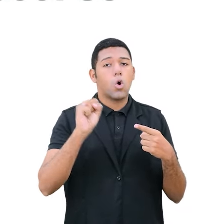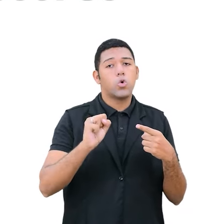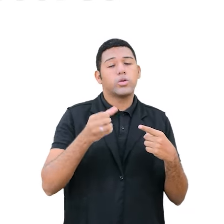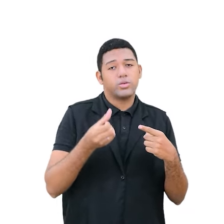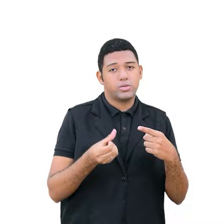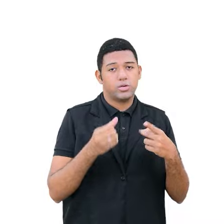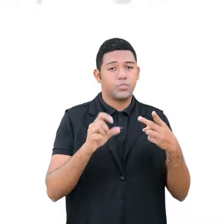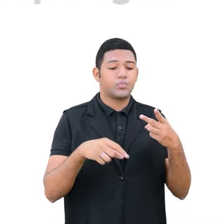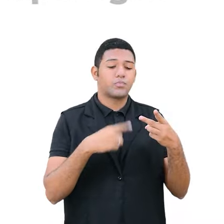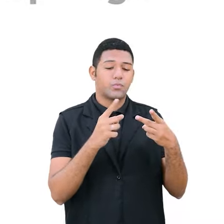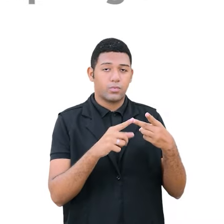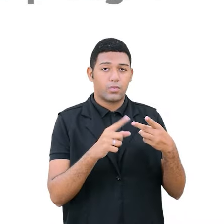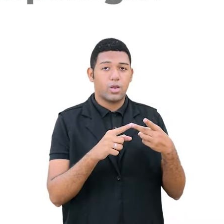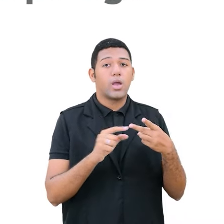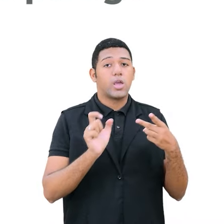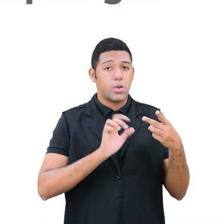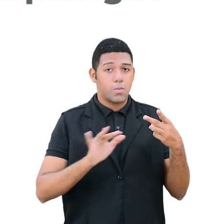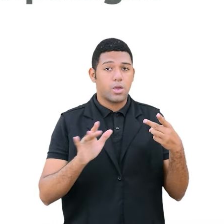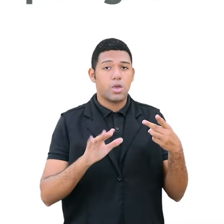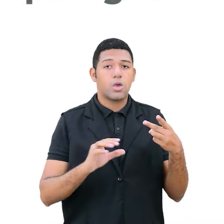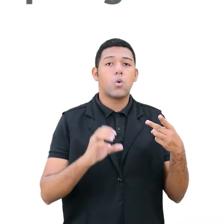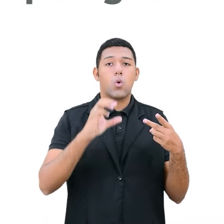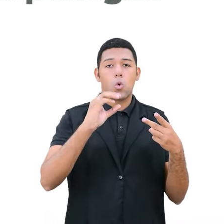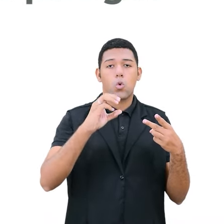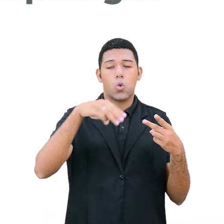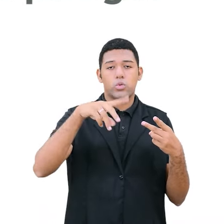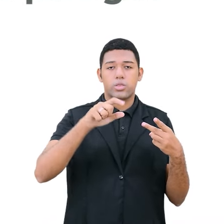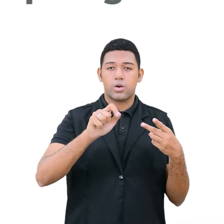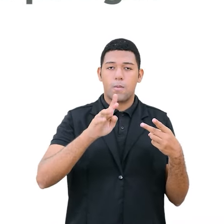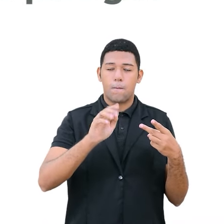00186 nosso e-mail contribua